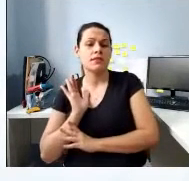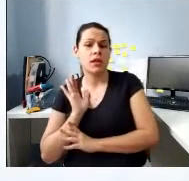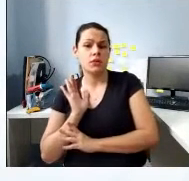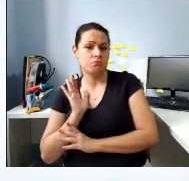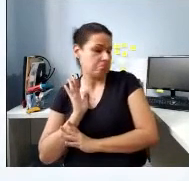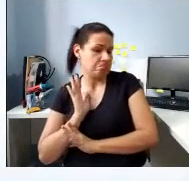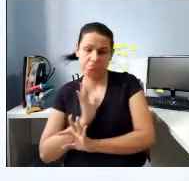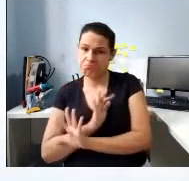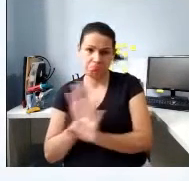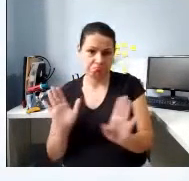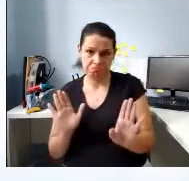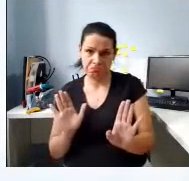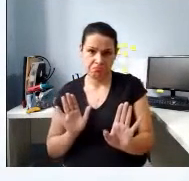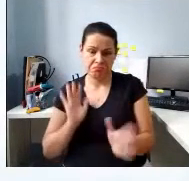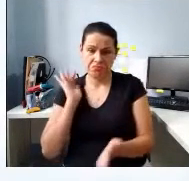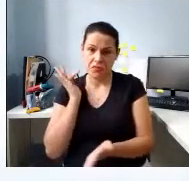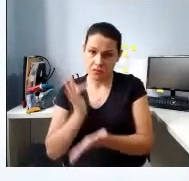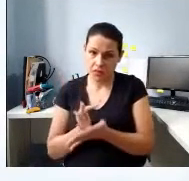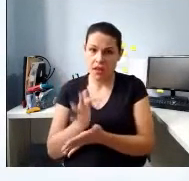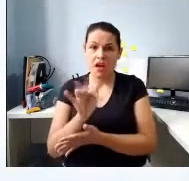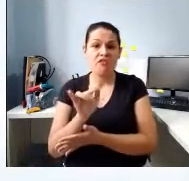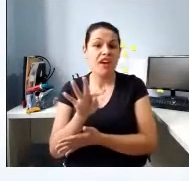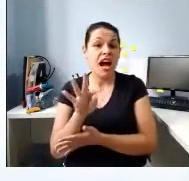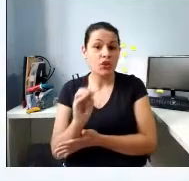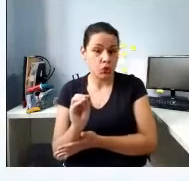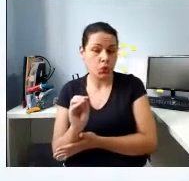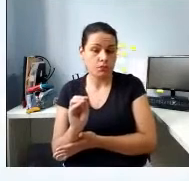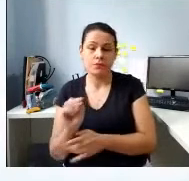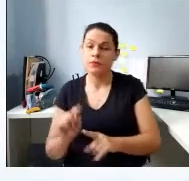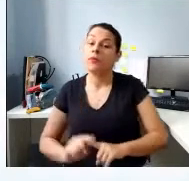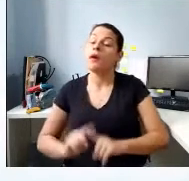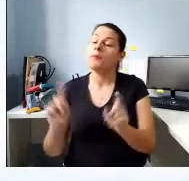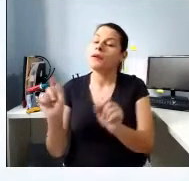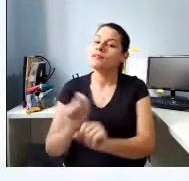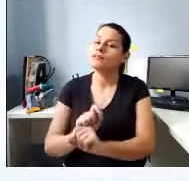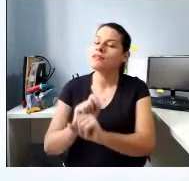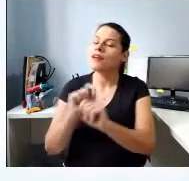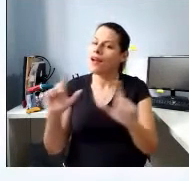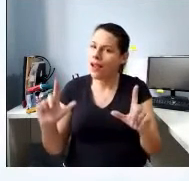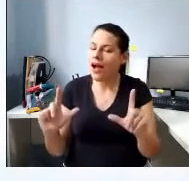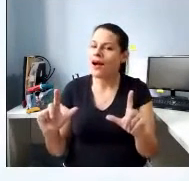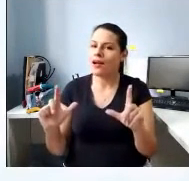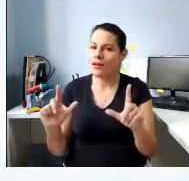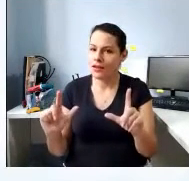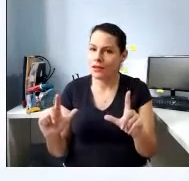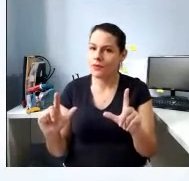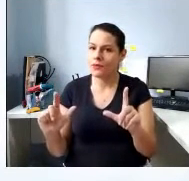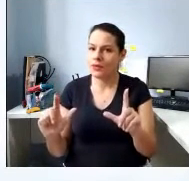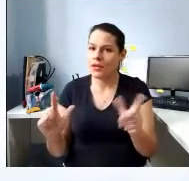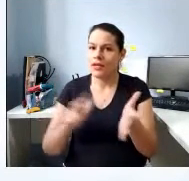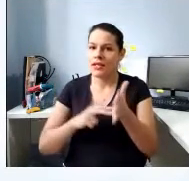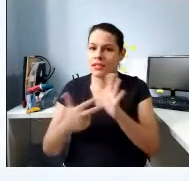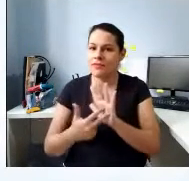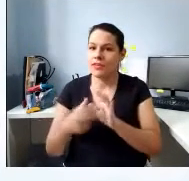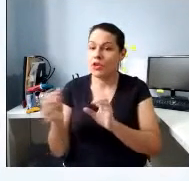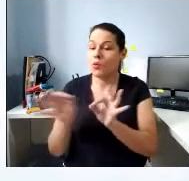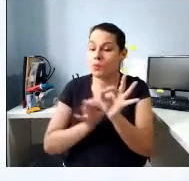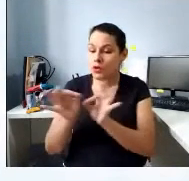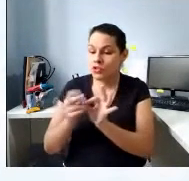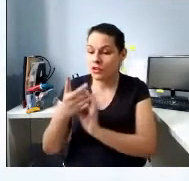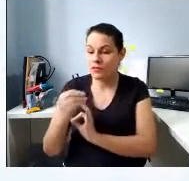Né? Agora, é evidente que isto não implica que comprometeu o projeto dele de